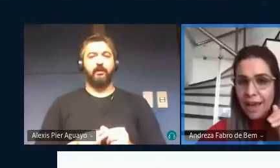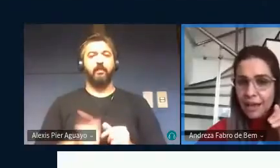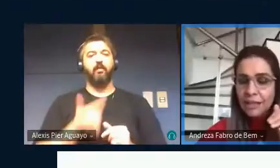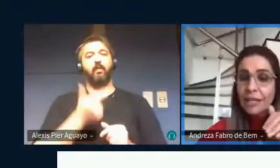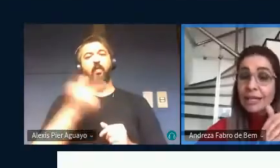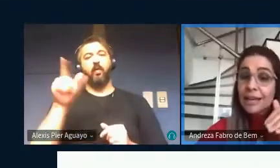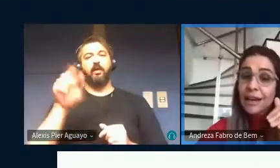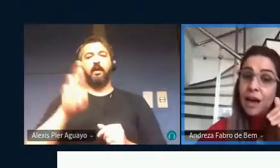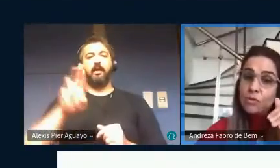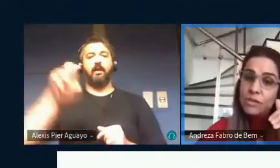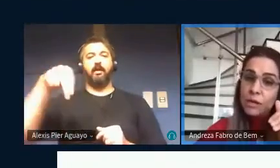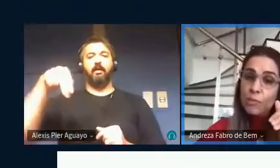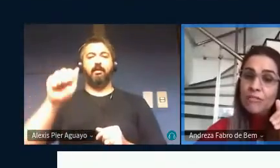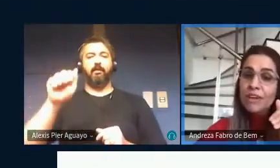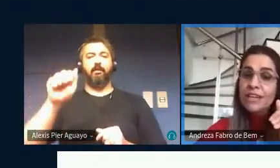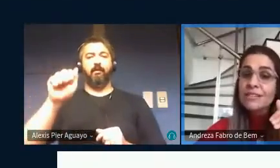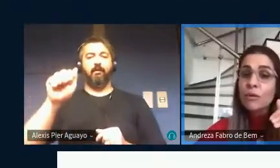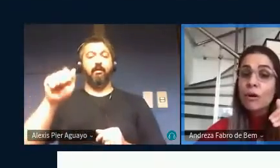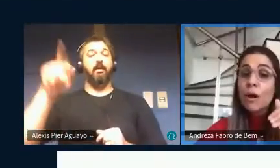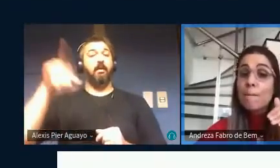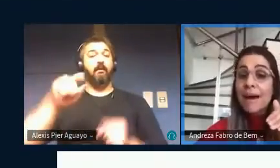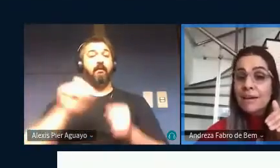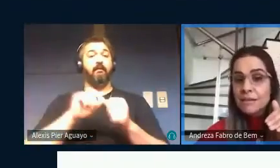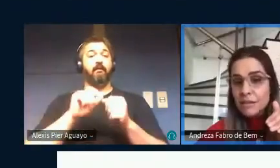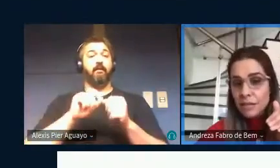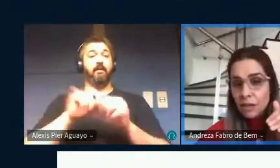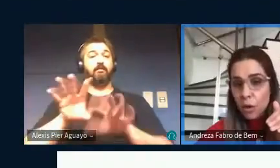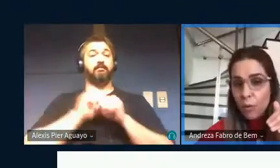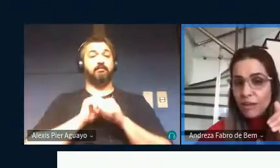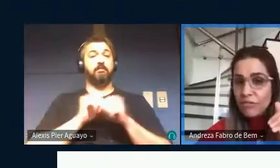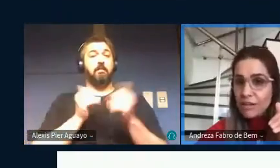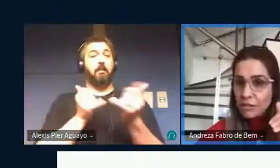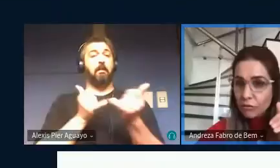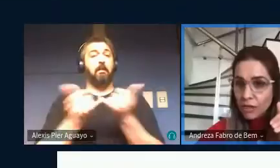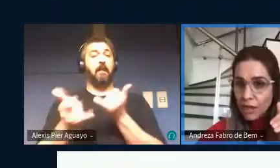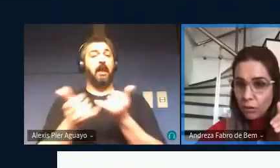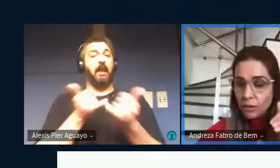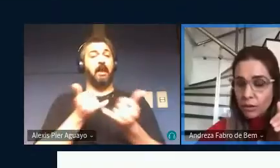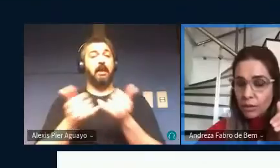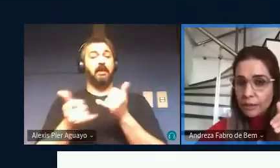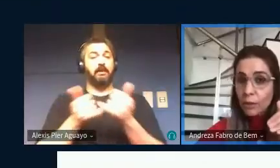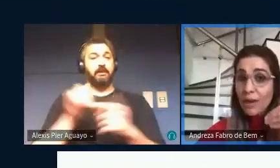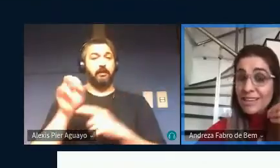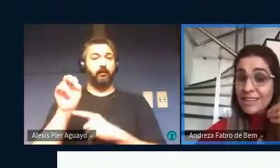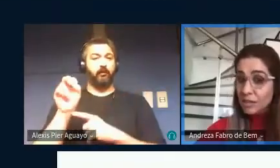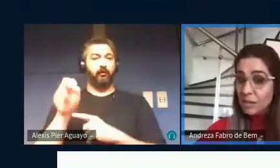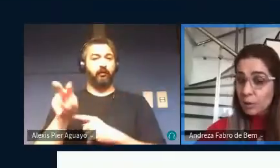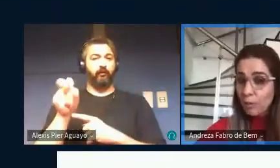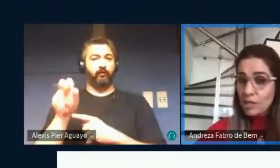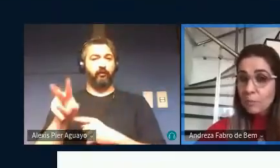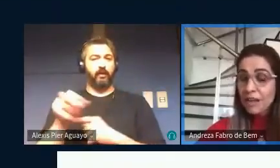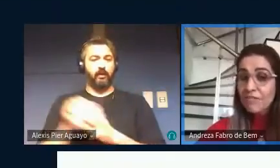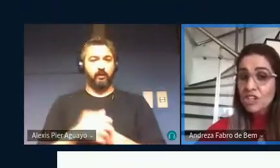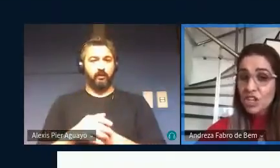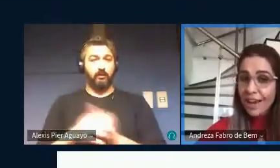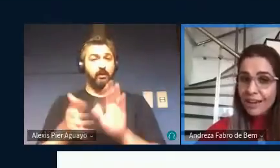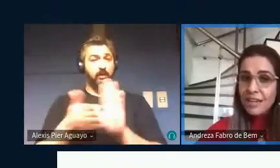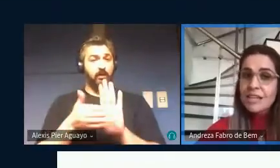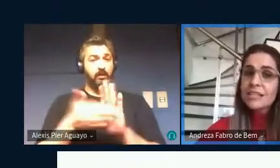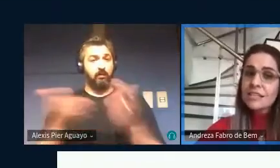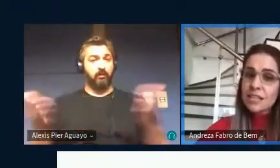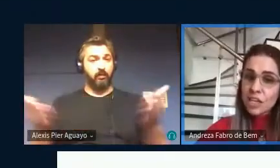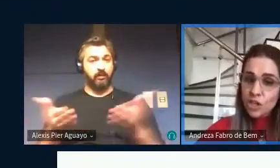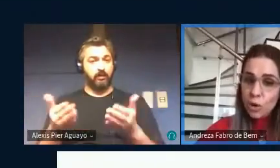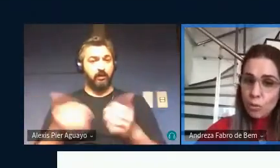RNA, que causa uma infecção parecida com a infecção viral, né? Então, essa é a nossa proposta, para investigar